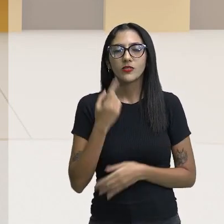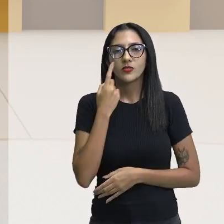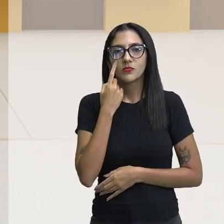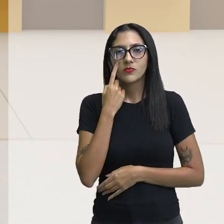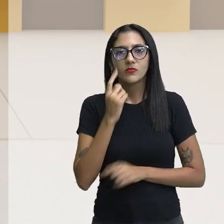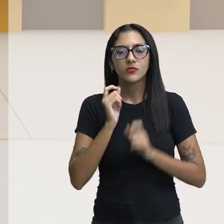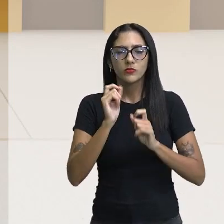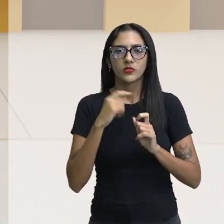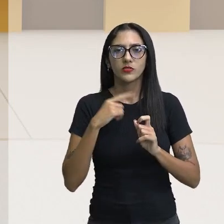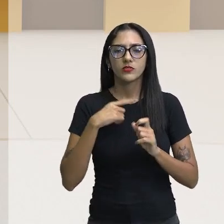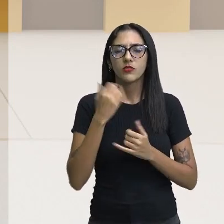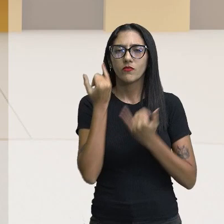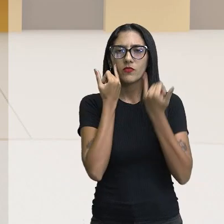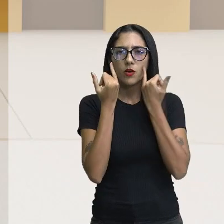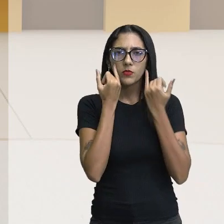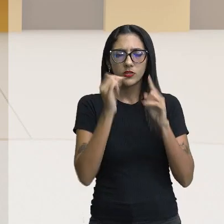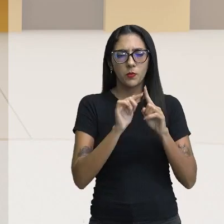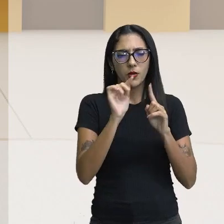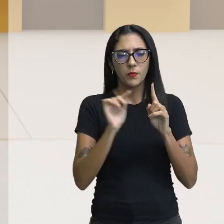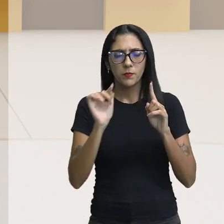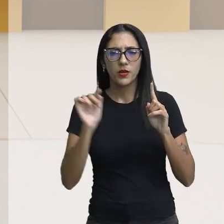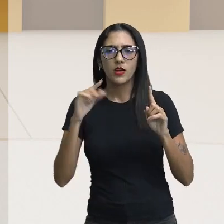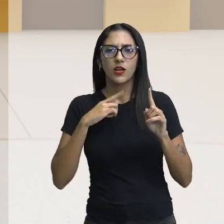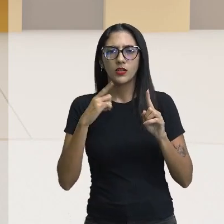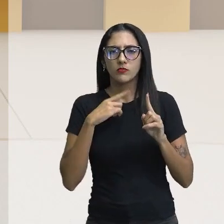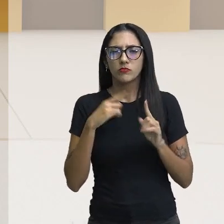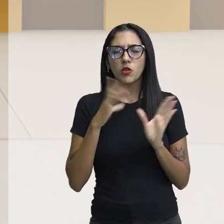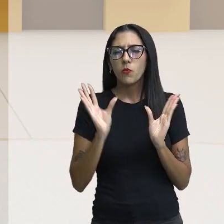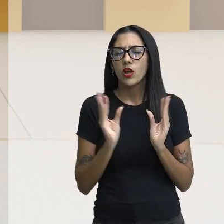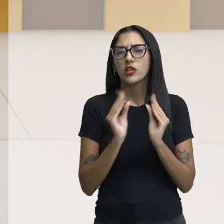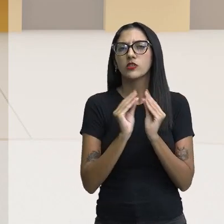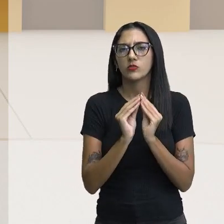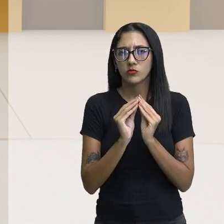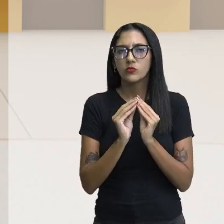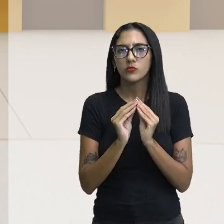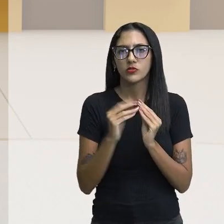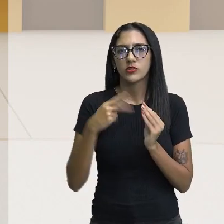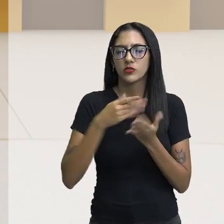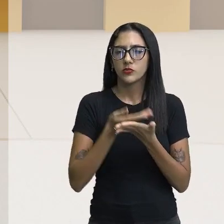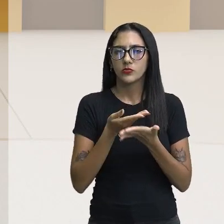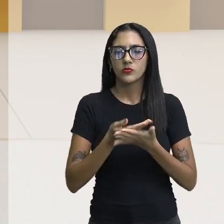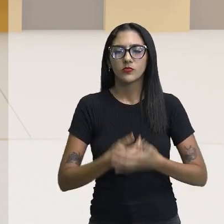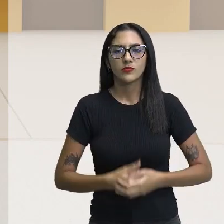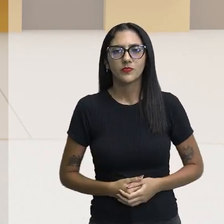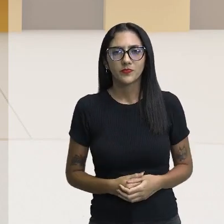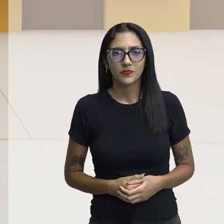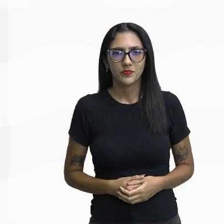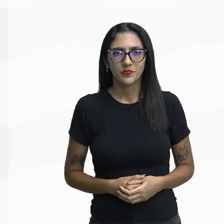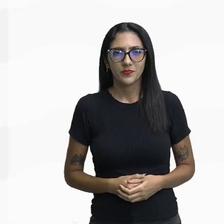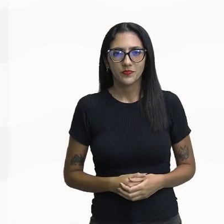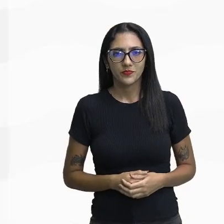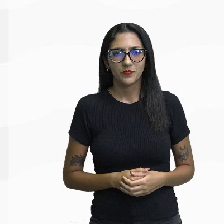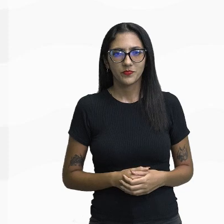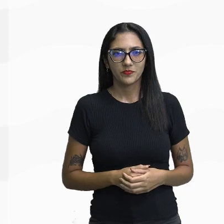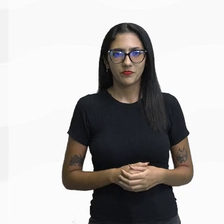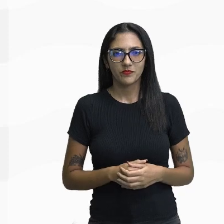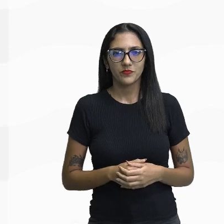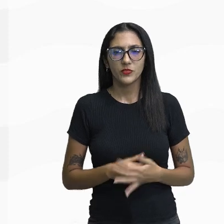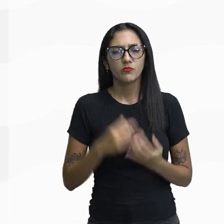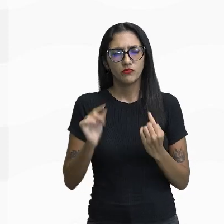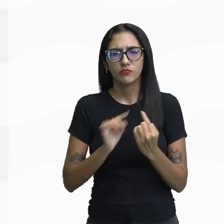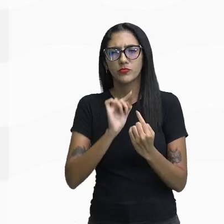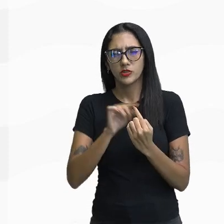o infográfico que vai resumir bem o que diz essa unidade. Então, o objetivo é realizar uma